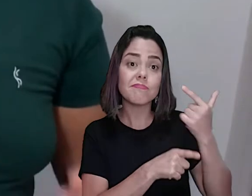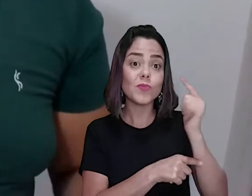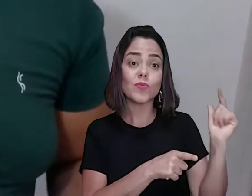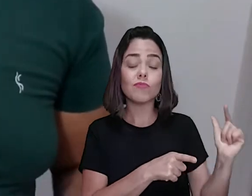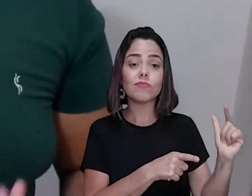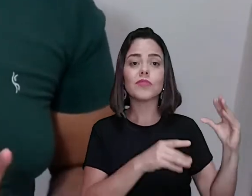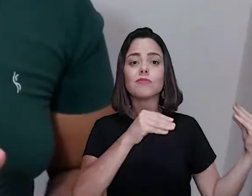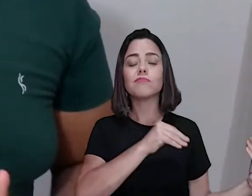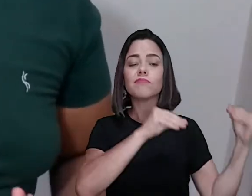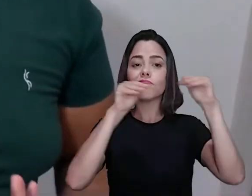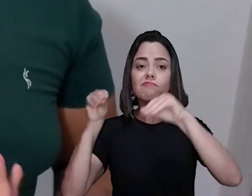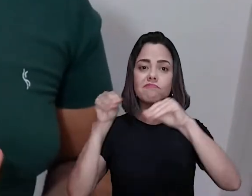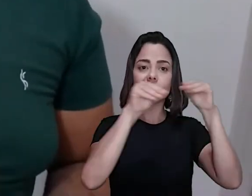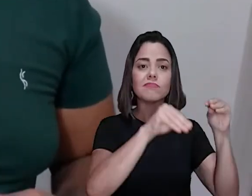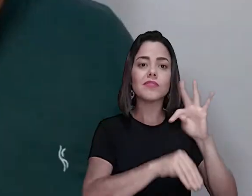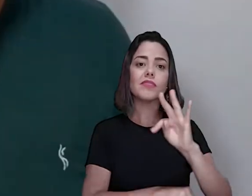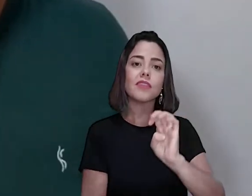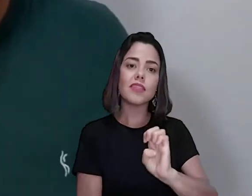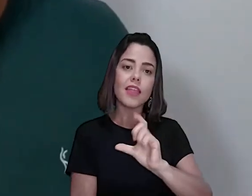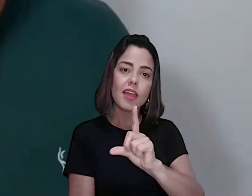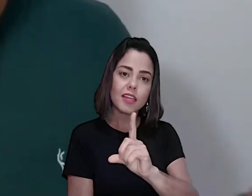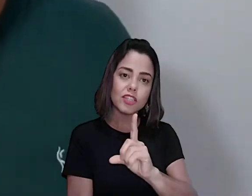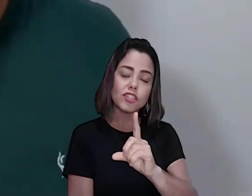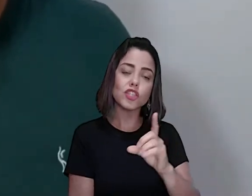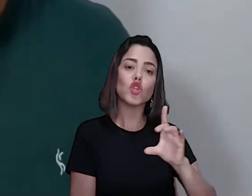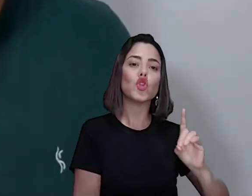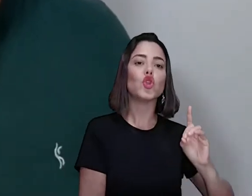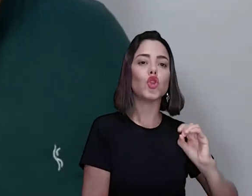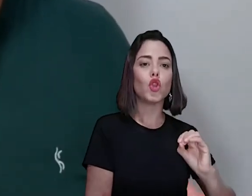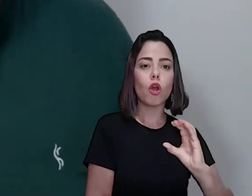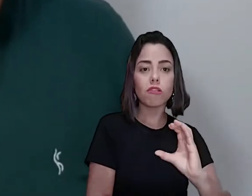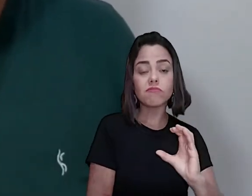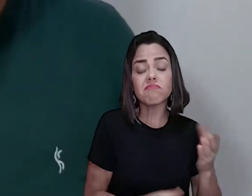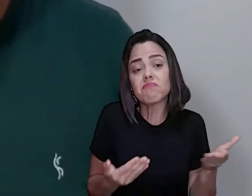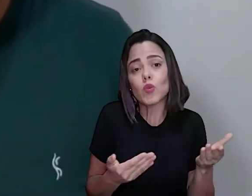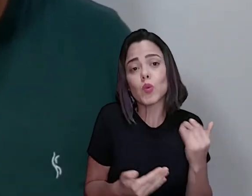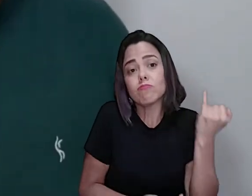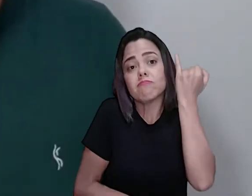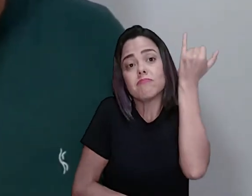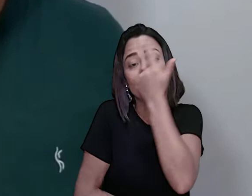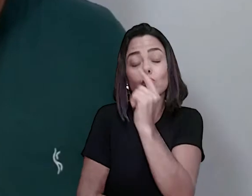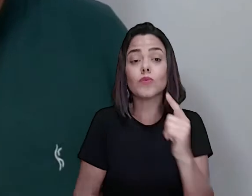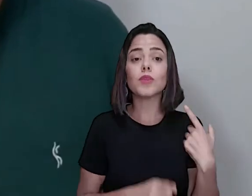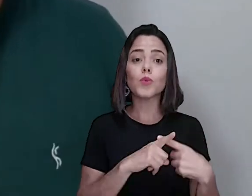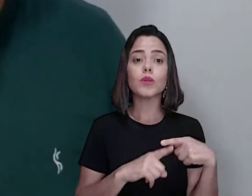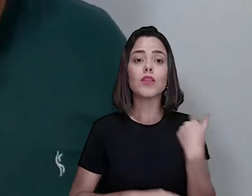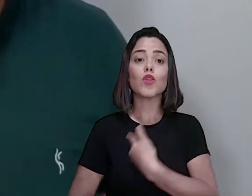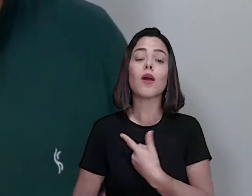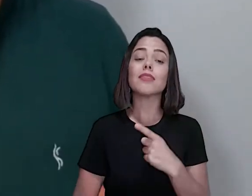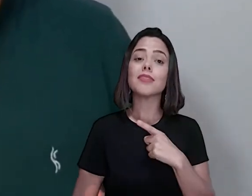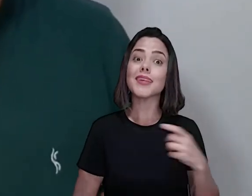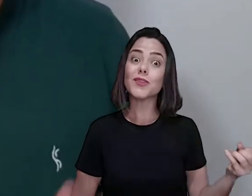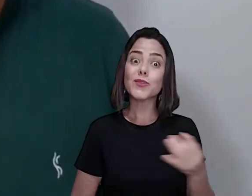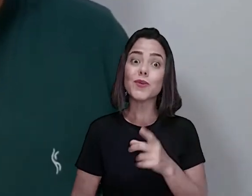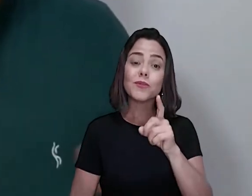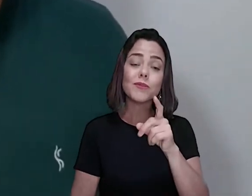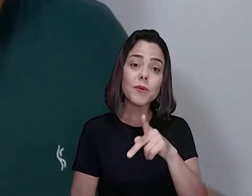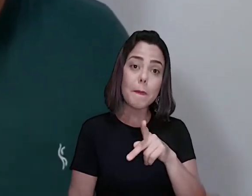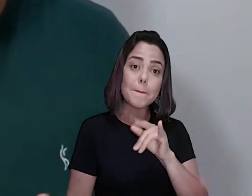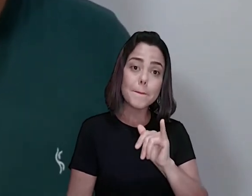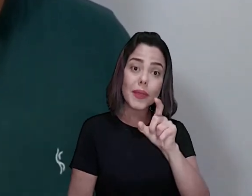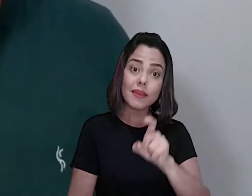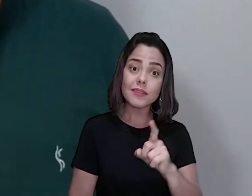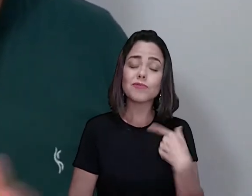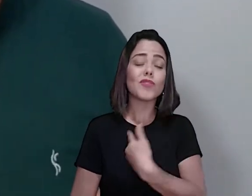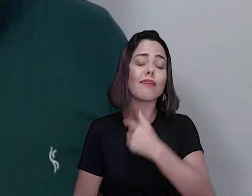bancárias sem custo, TED, DOC. Apesar que hoje em dia isso não é tão importante, porque a gente tem o Pix, que é gratuito, e a